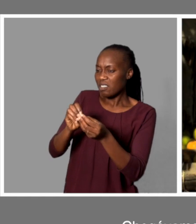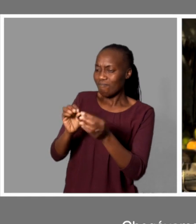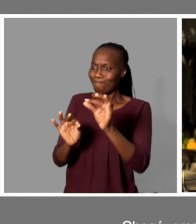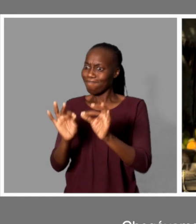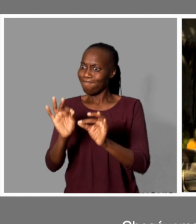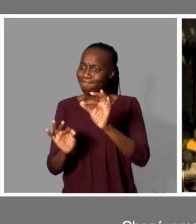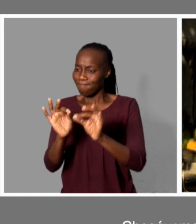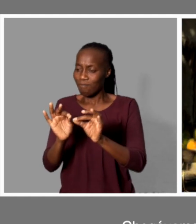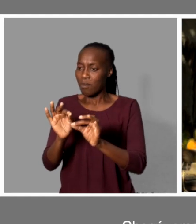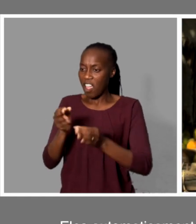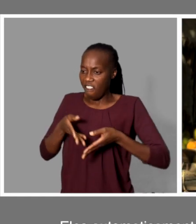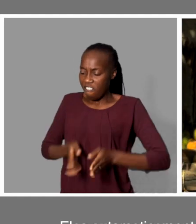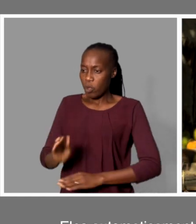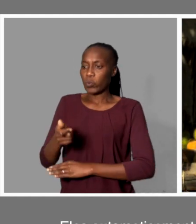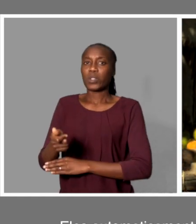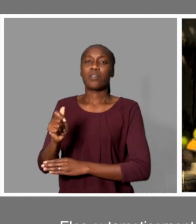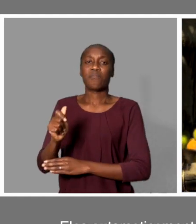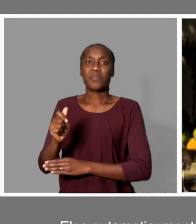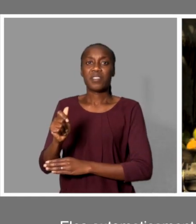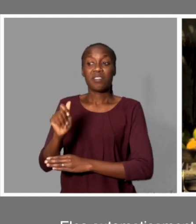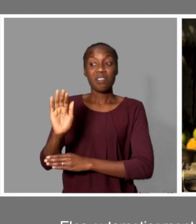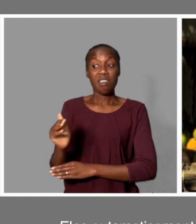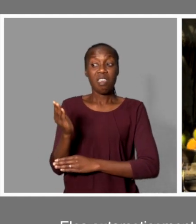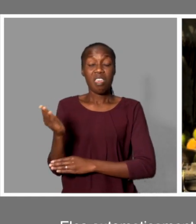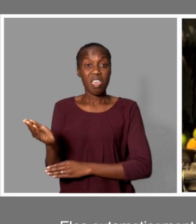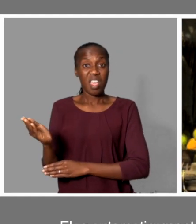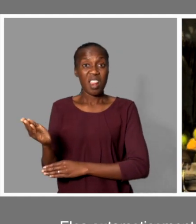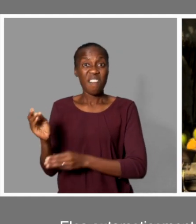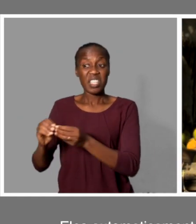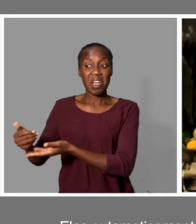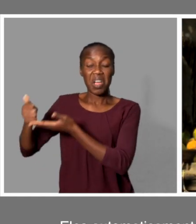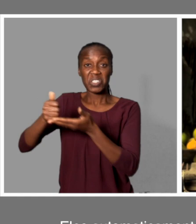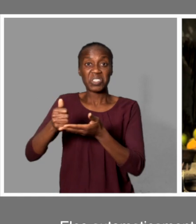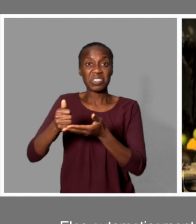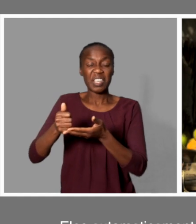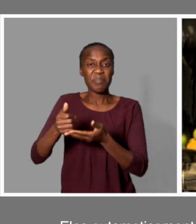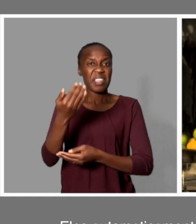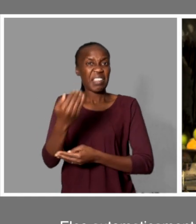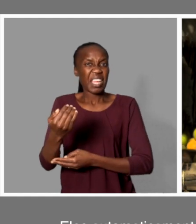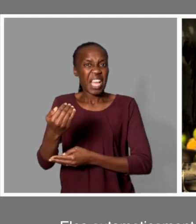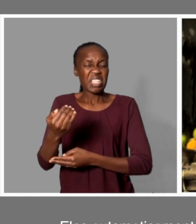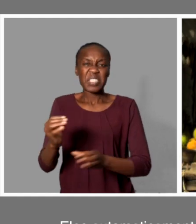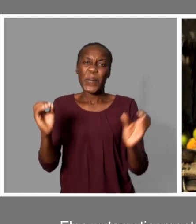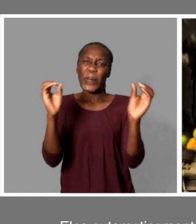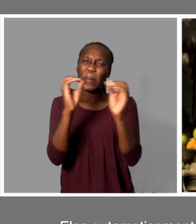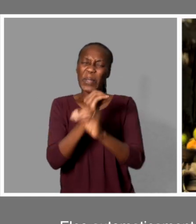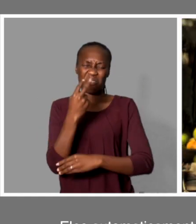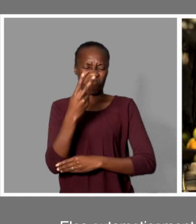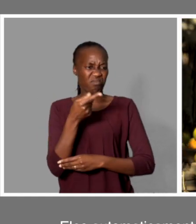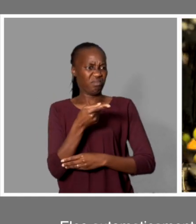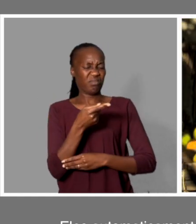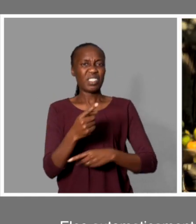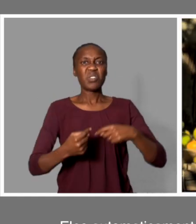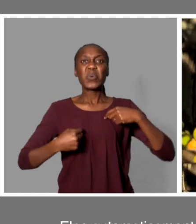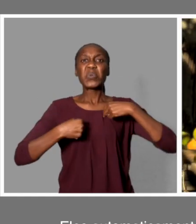assim, os nossos filhos. Então, eles automaticamente não pegavam nas crianças. Eu acabei vendo que é um